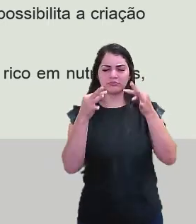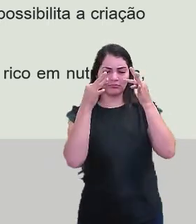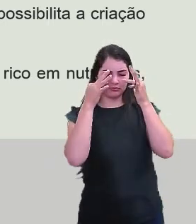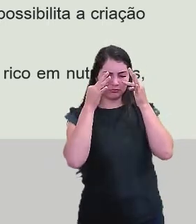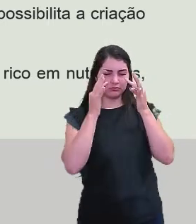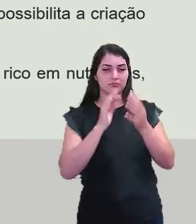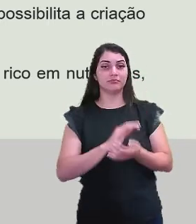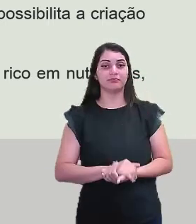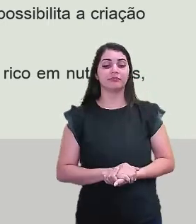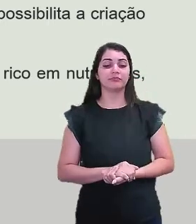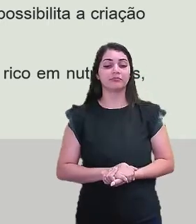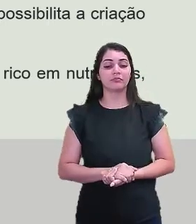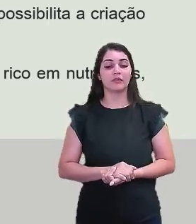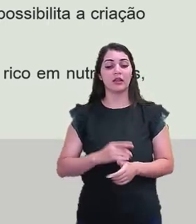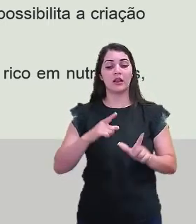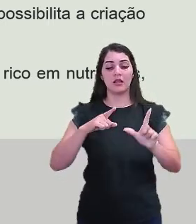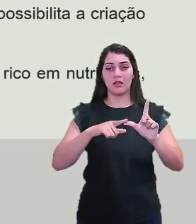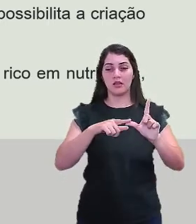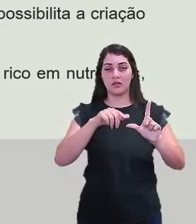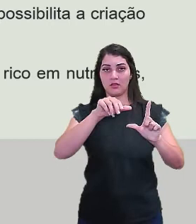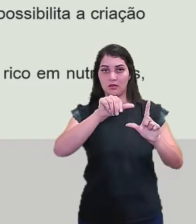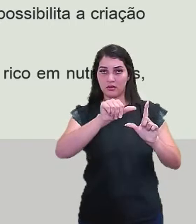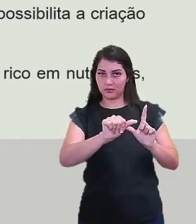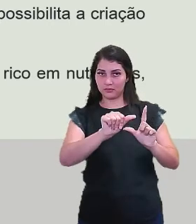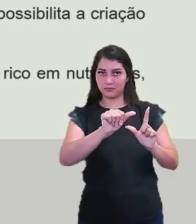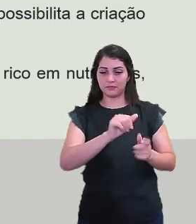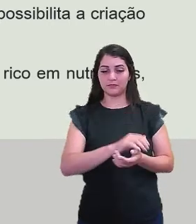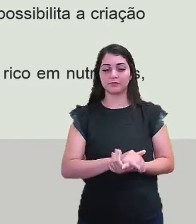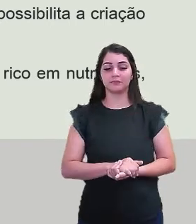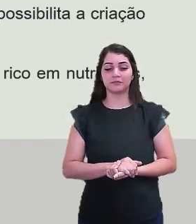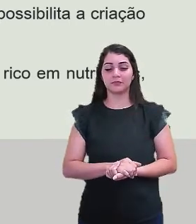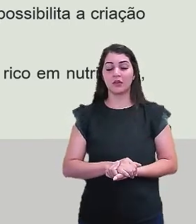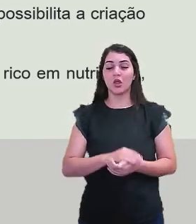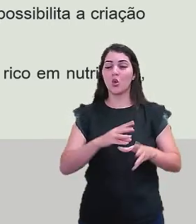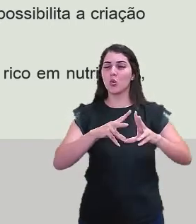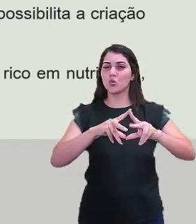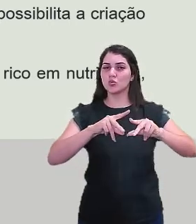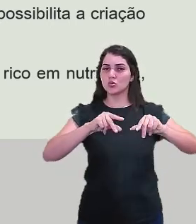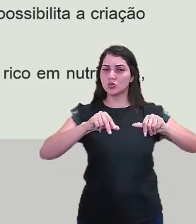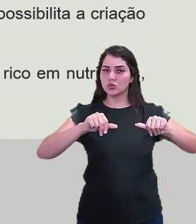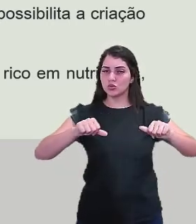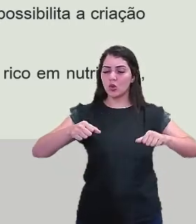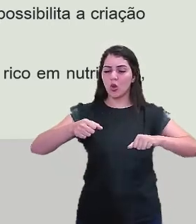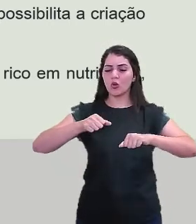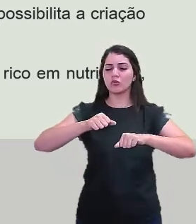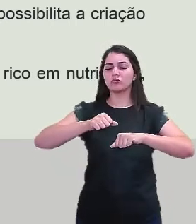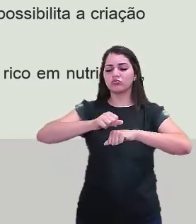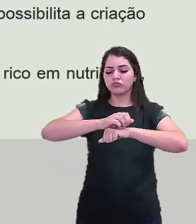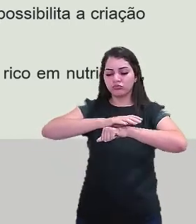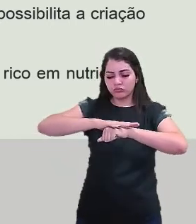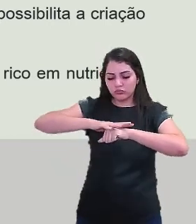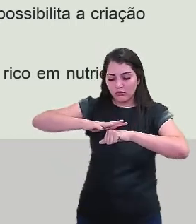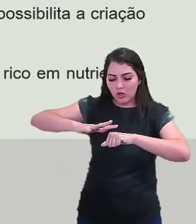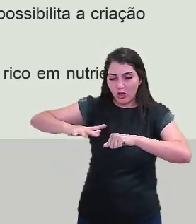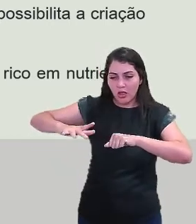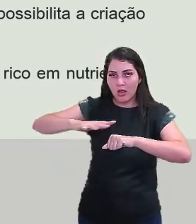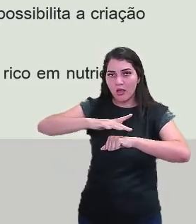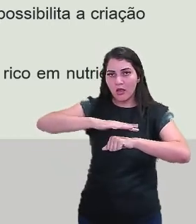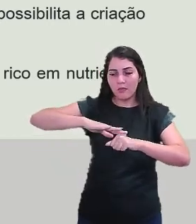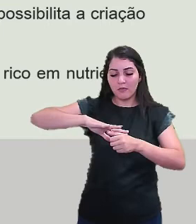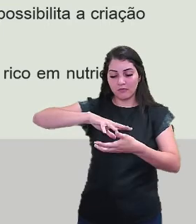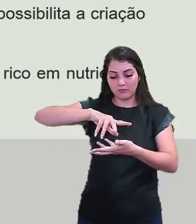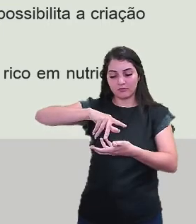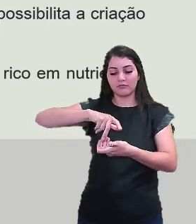Vê só. Letra A. O solo é a camada superficial